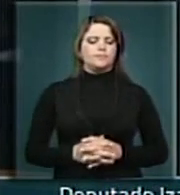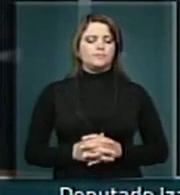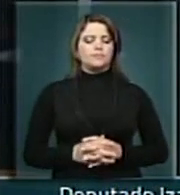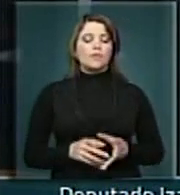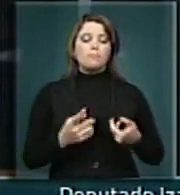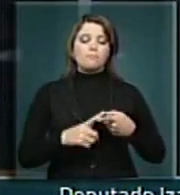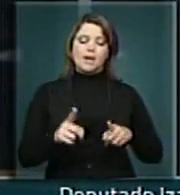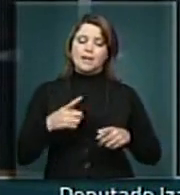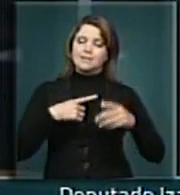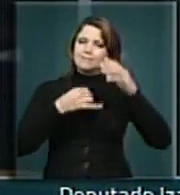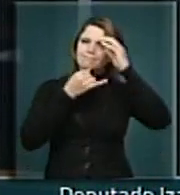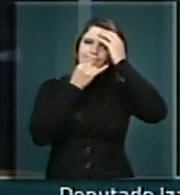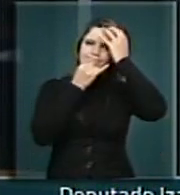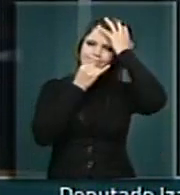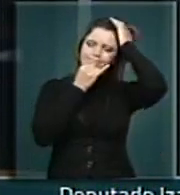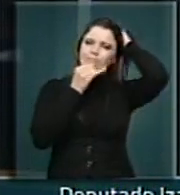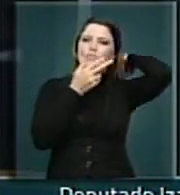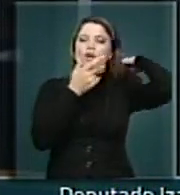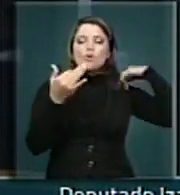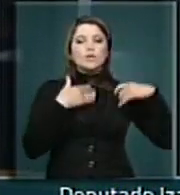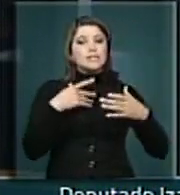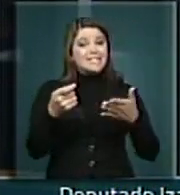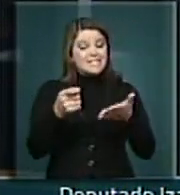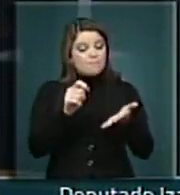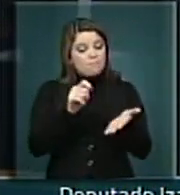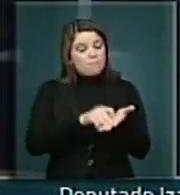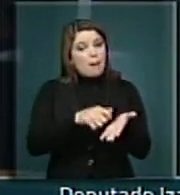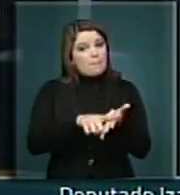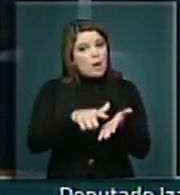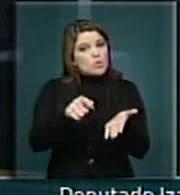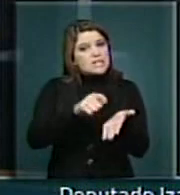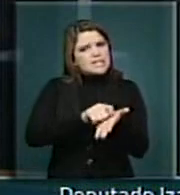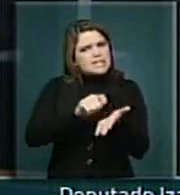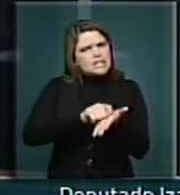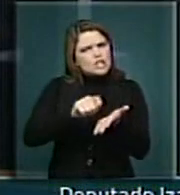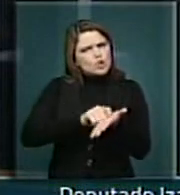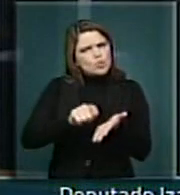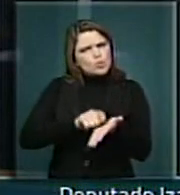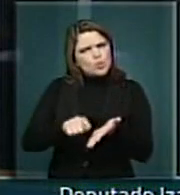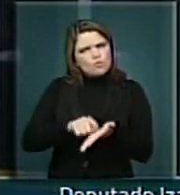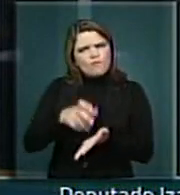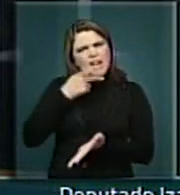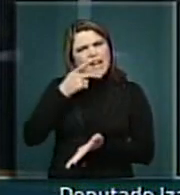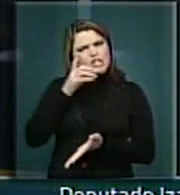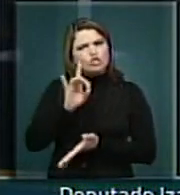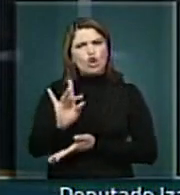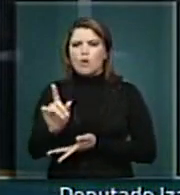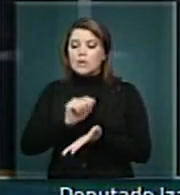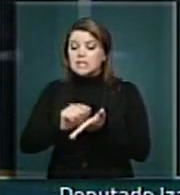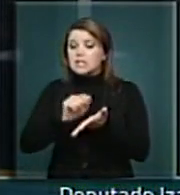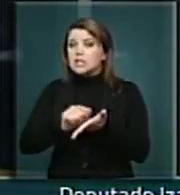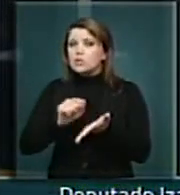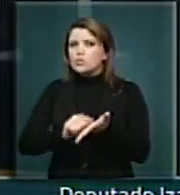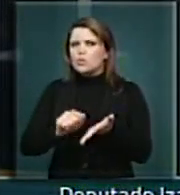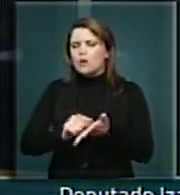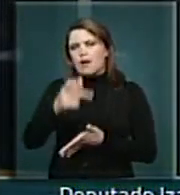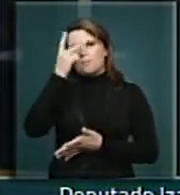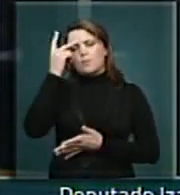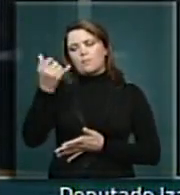e infelizmente, aquilo que foi escrito, foi prometido por escrito. Alguém me